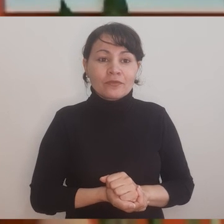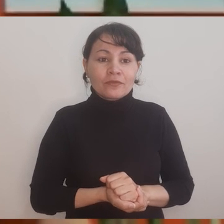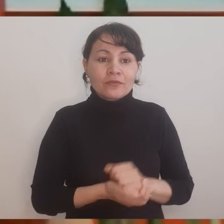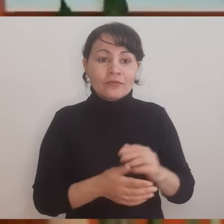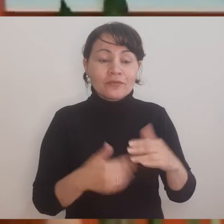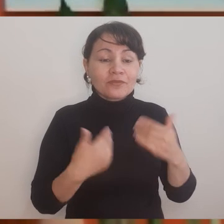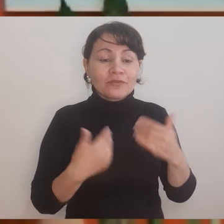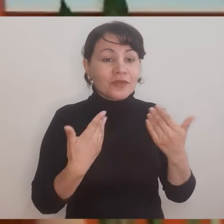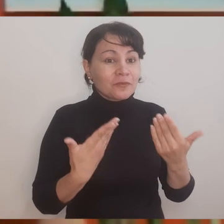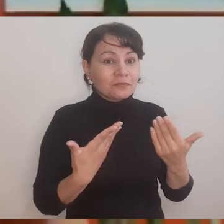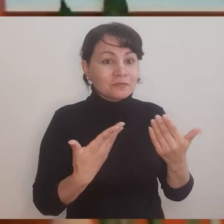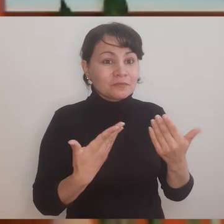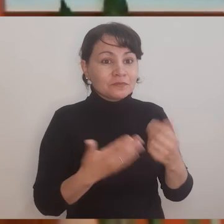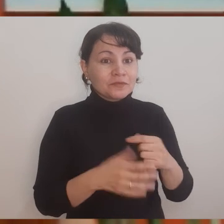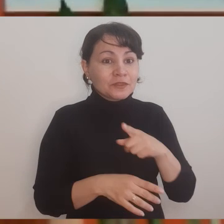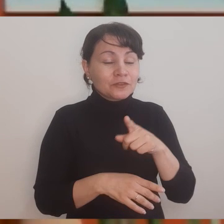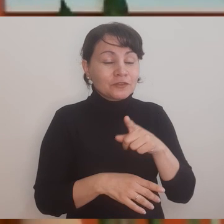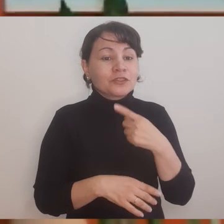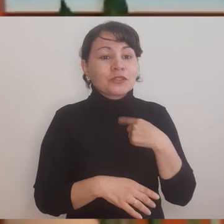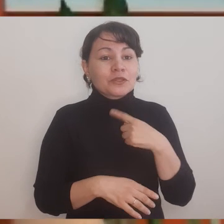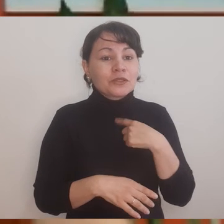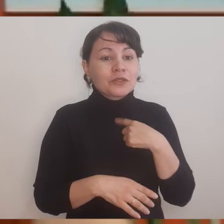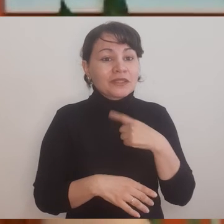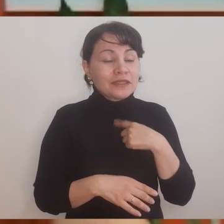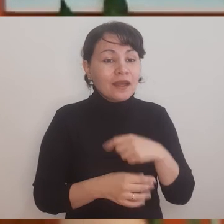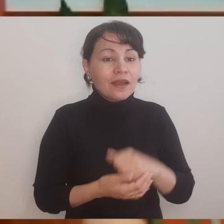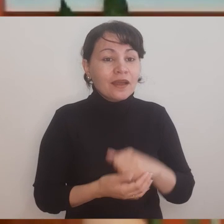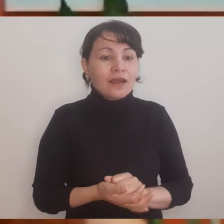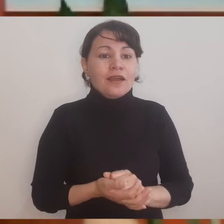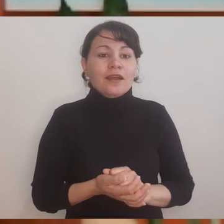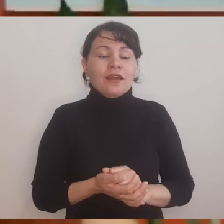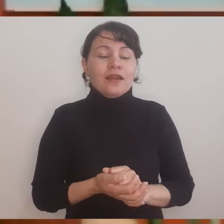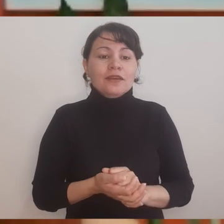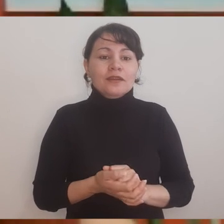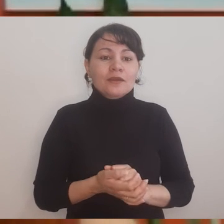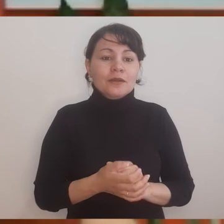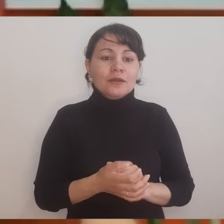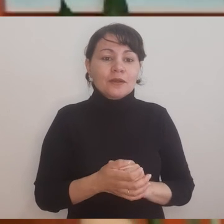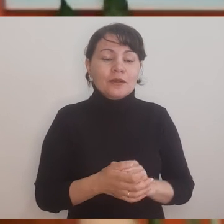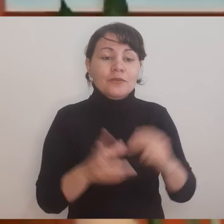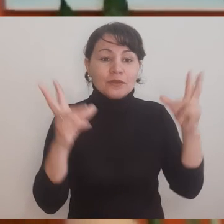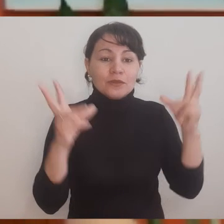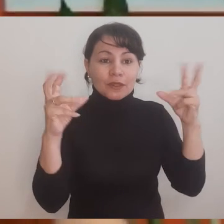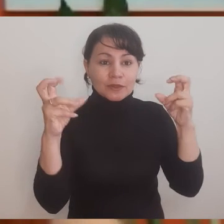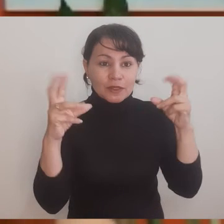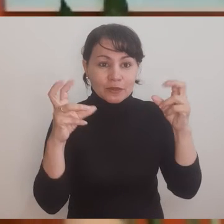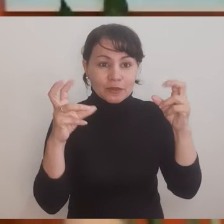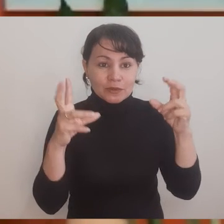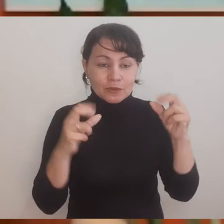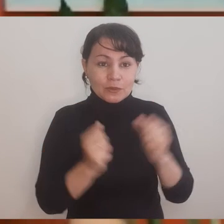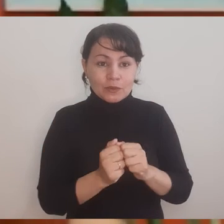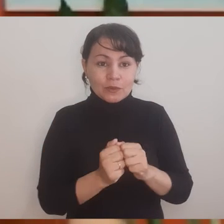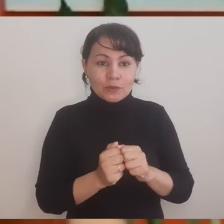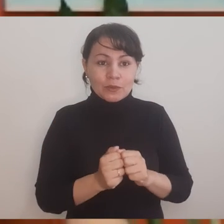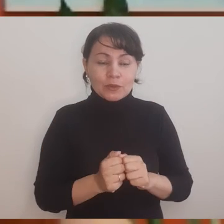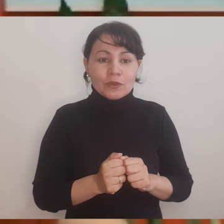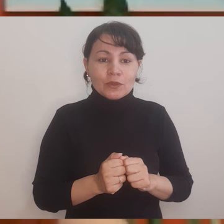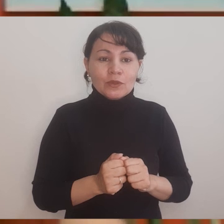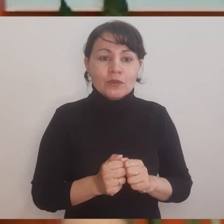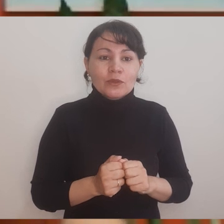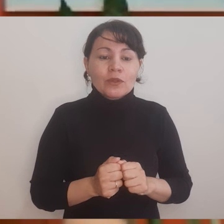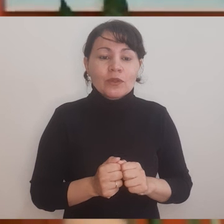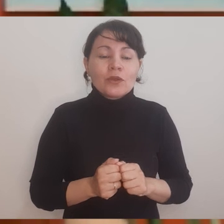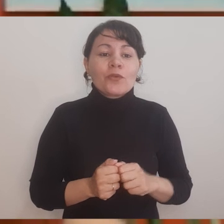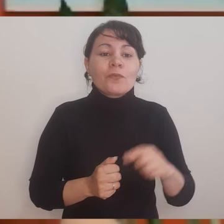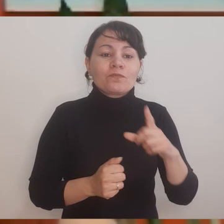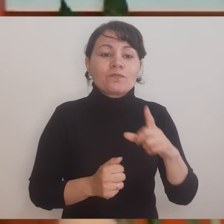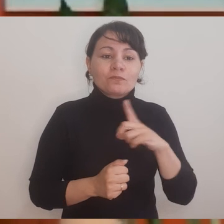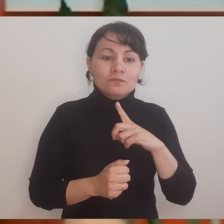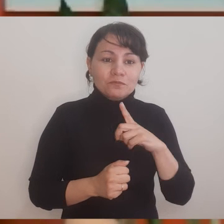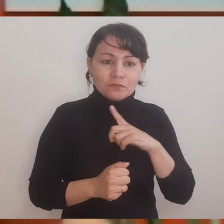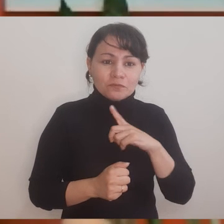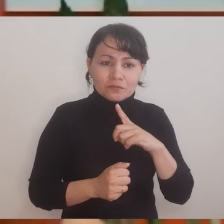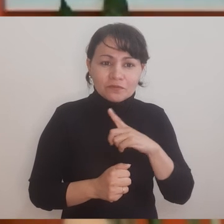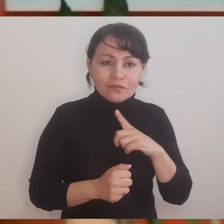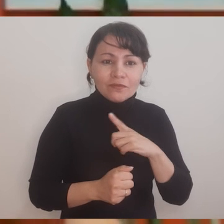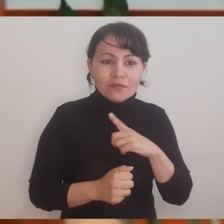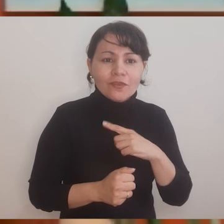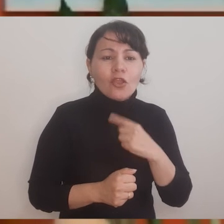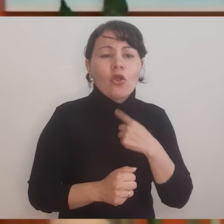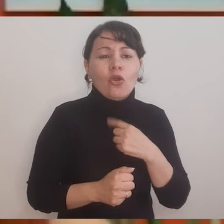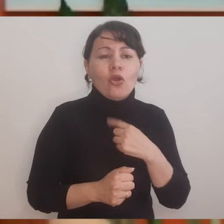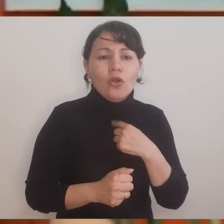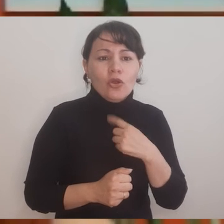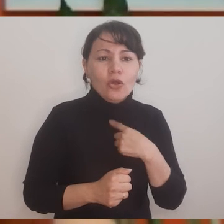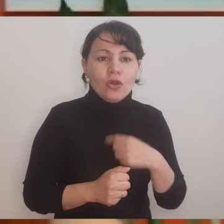Então, pessoal, se vocês gostaram dessa temática, se tem afinidade pelo trabalho do